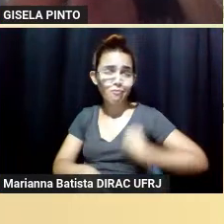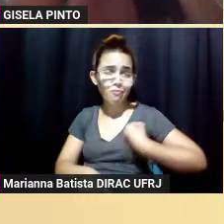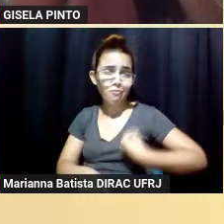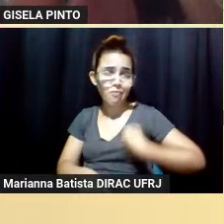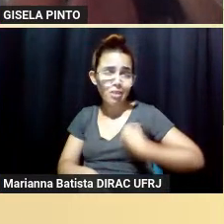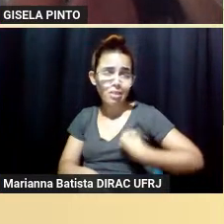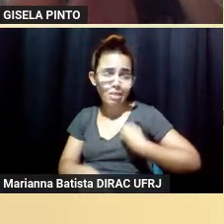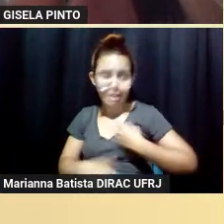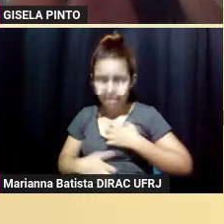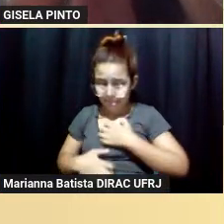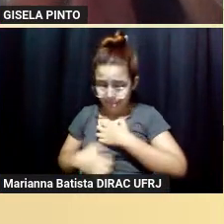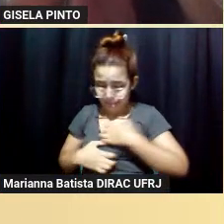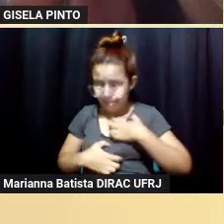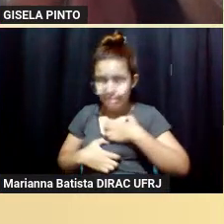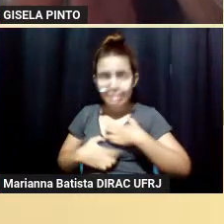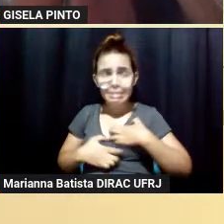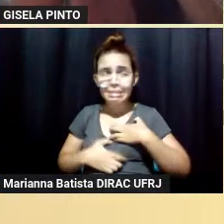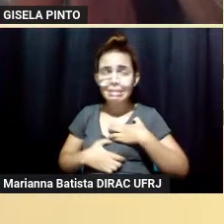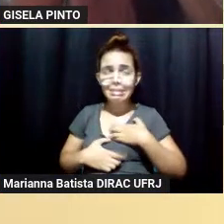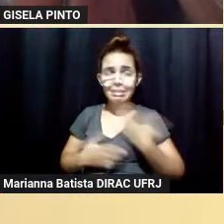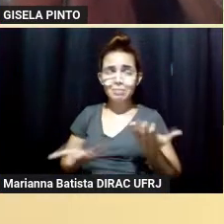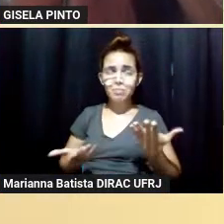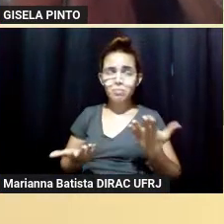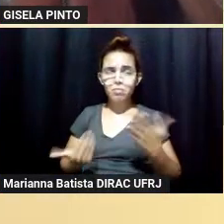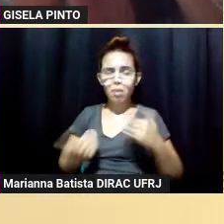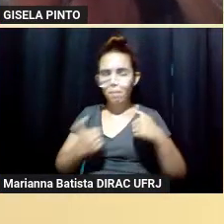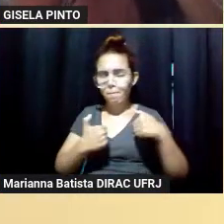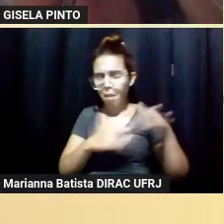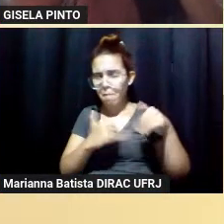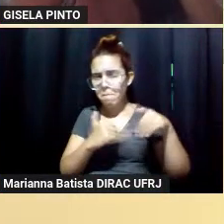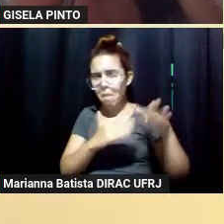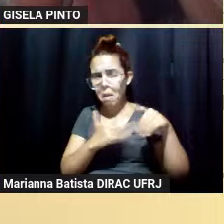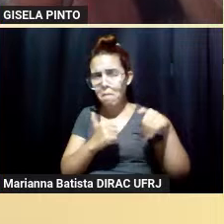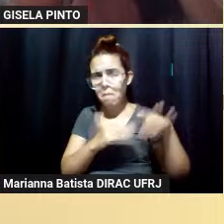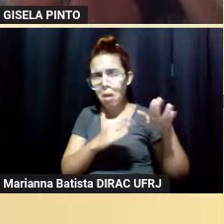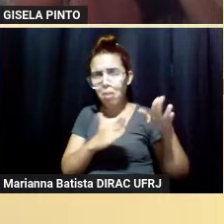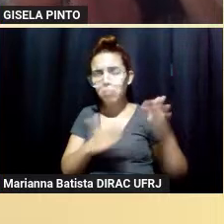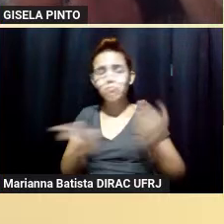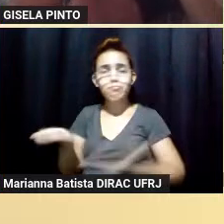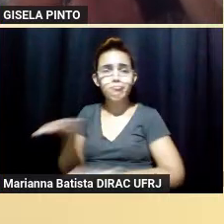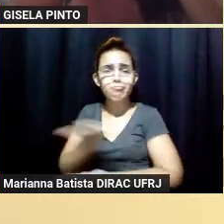culpa, espantá-la por vezes, né? E delegar, né?